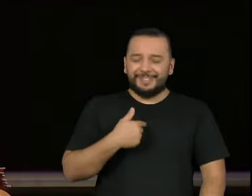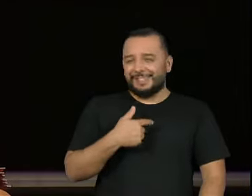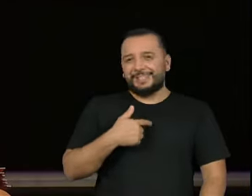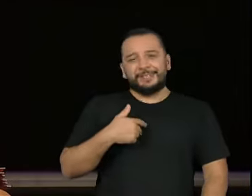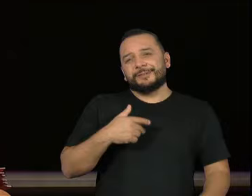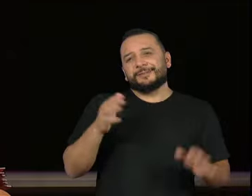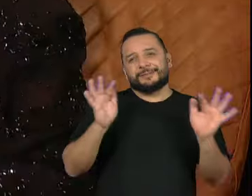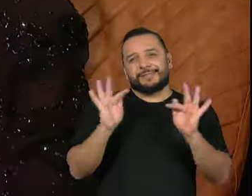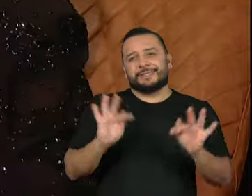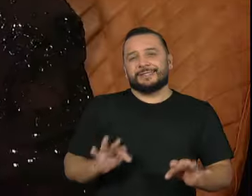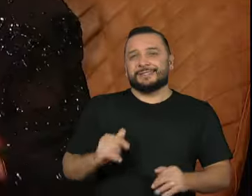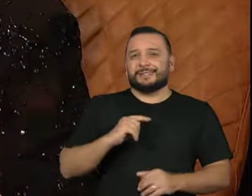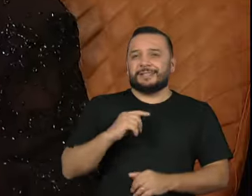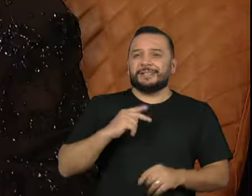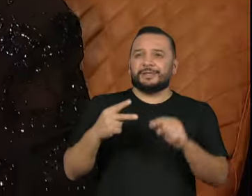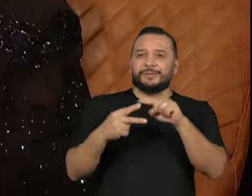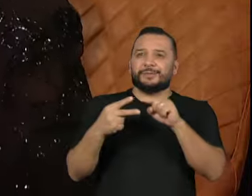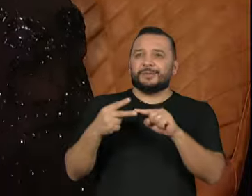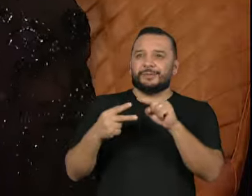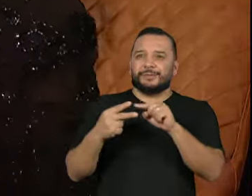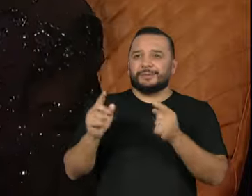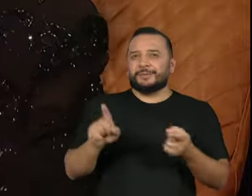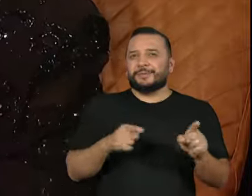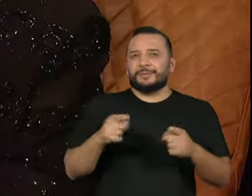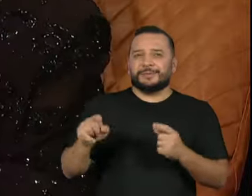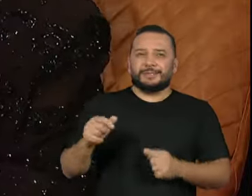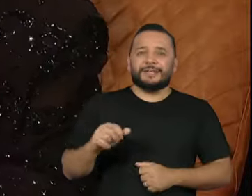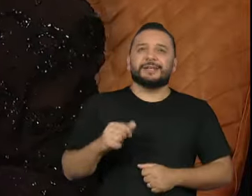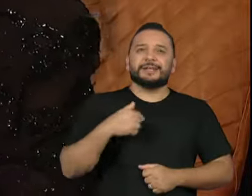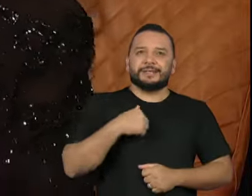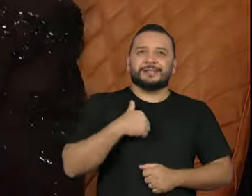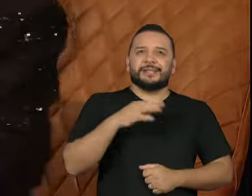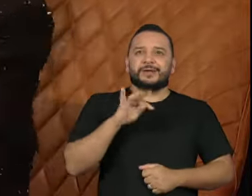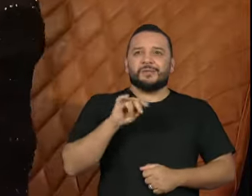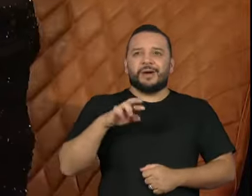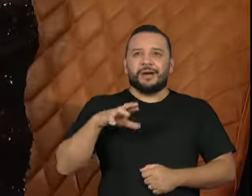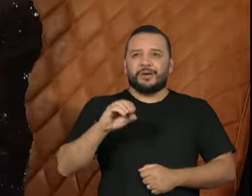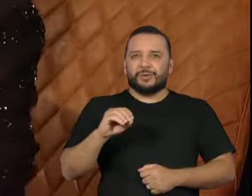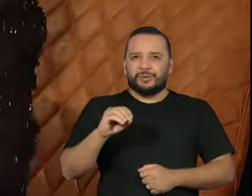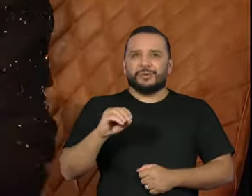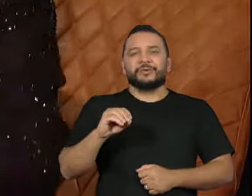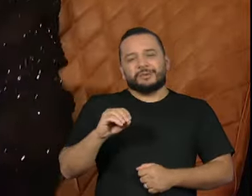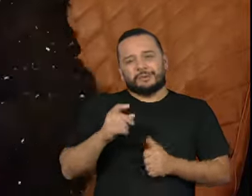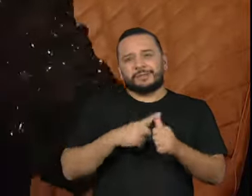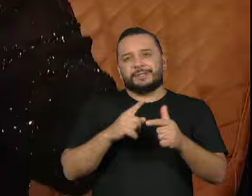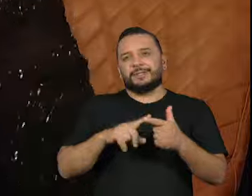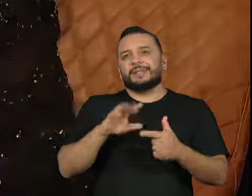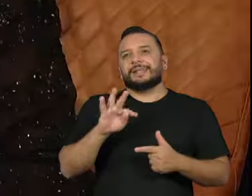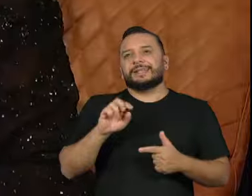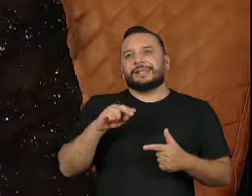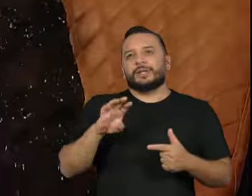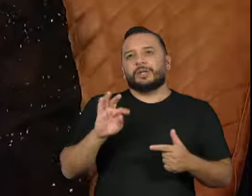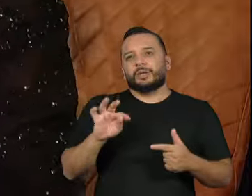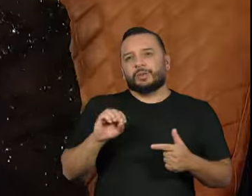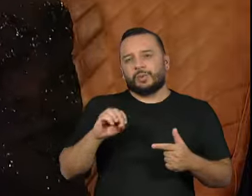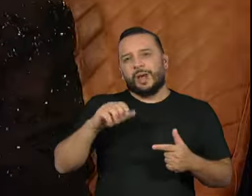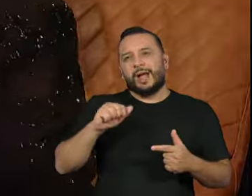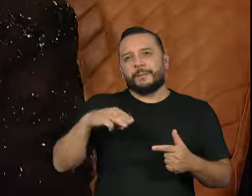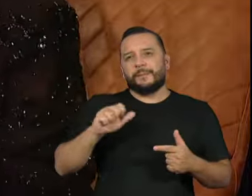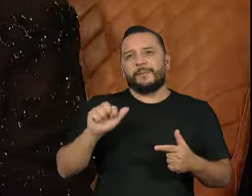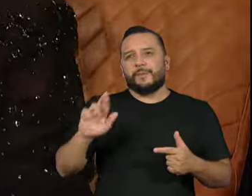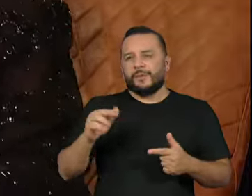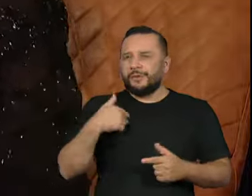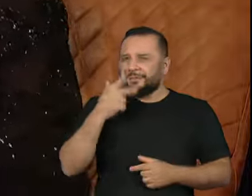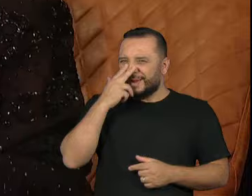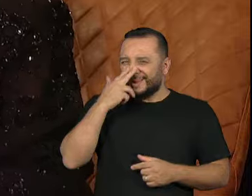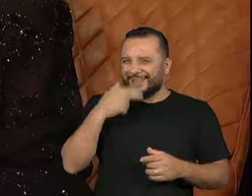2 músicas que definem muito. É o Taiguara, o Hoje, e o De Tanto Amor. O De Tanto Amor parece os